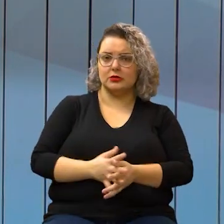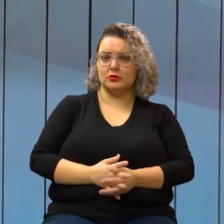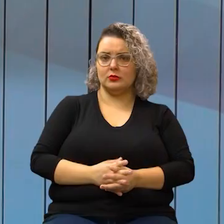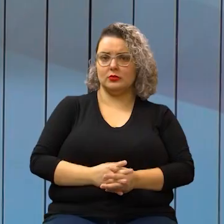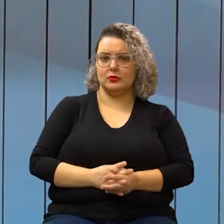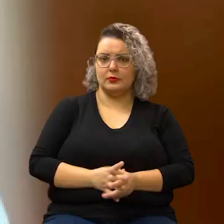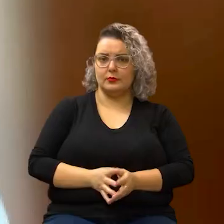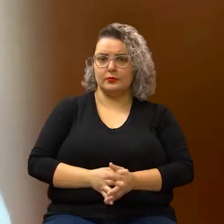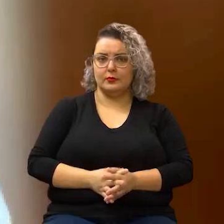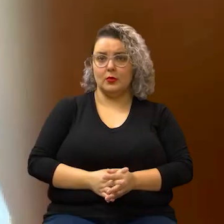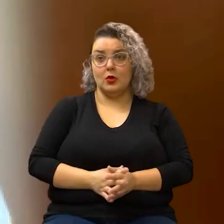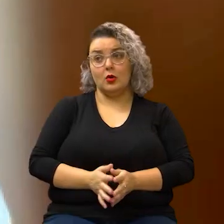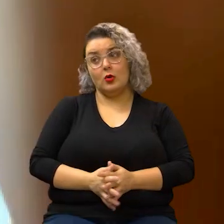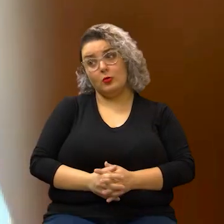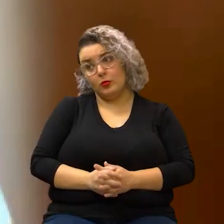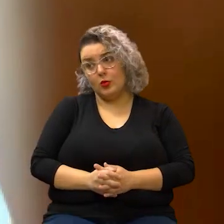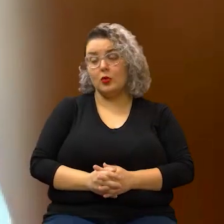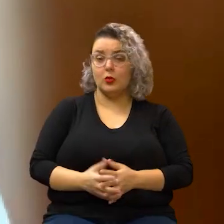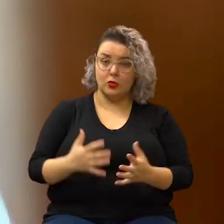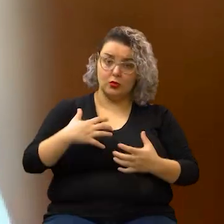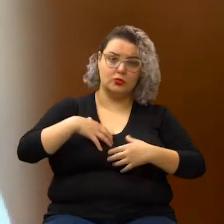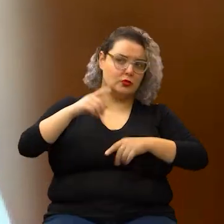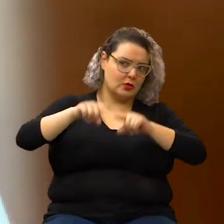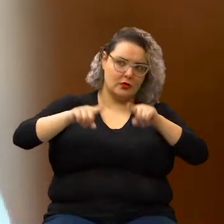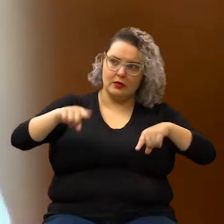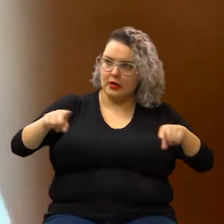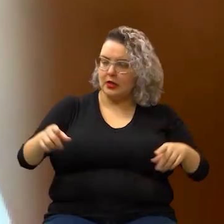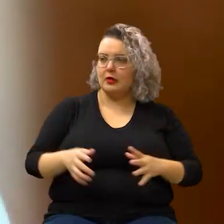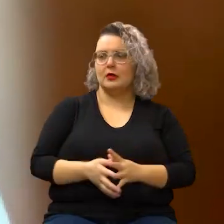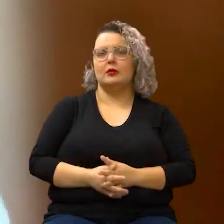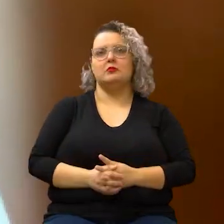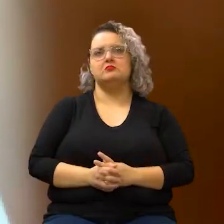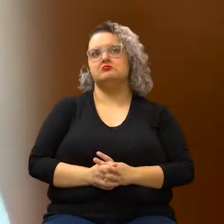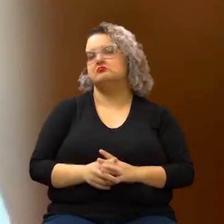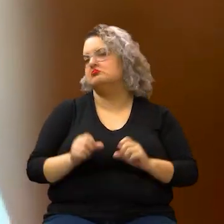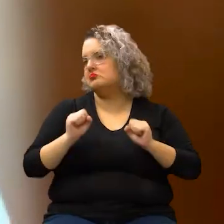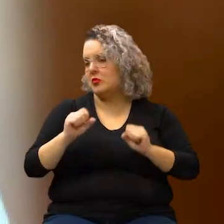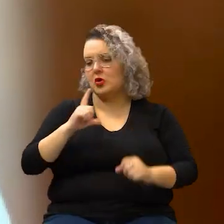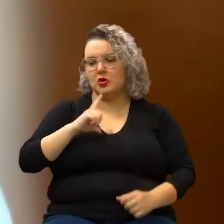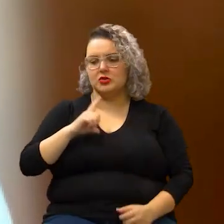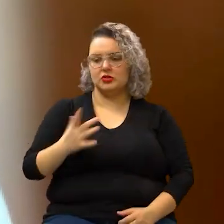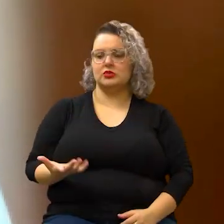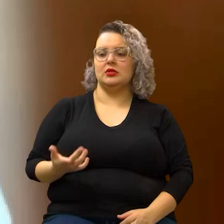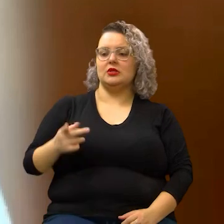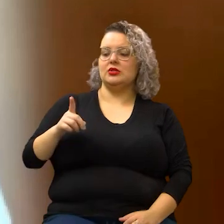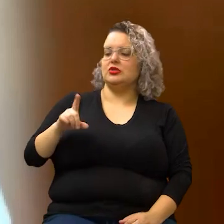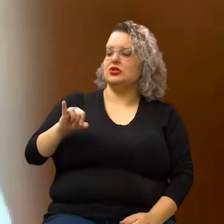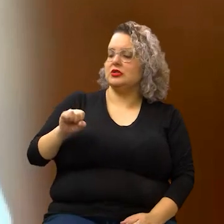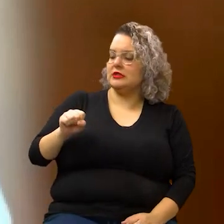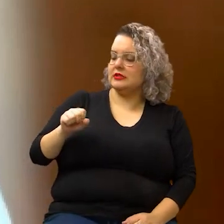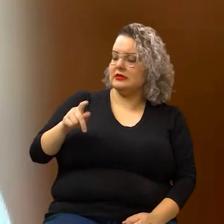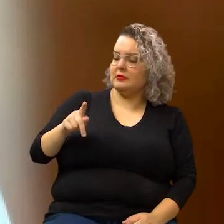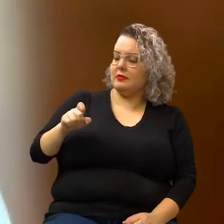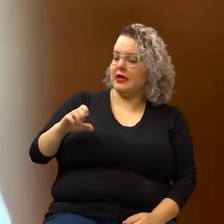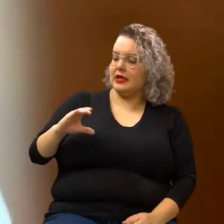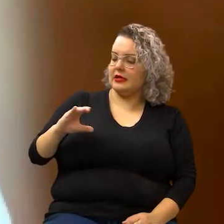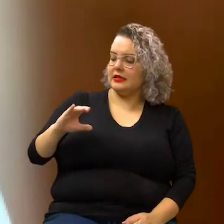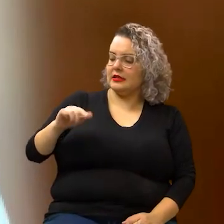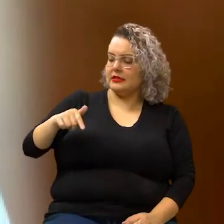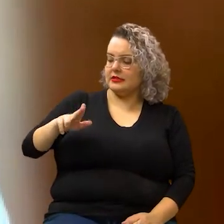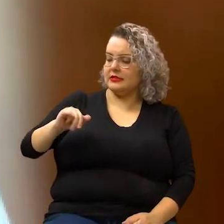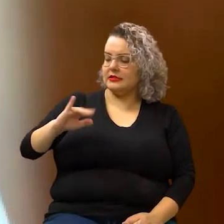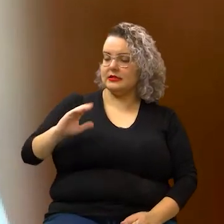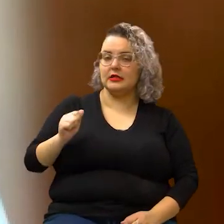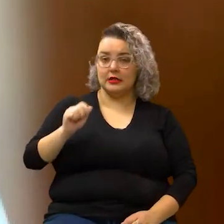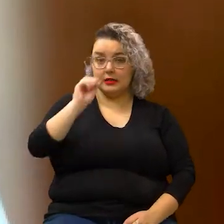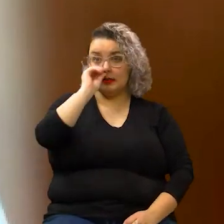organismo? Bom, os sintomas eles são bem variáveis, né? Podem causar a dispepsia, que é